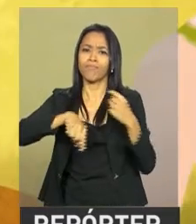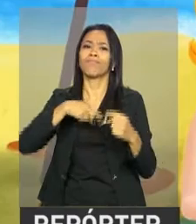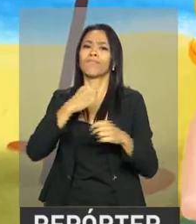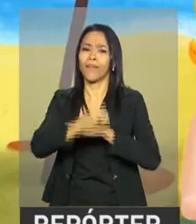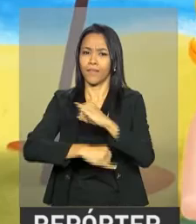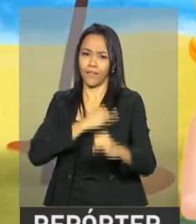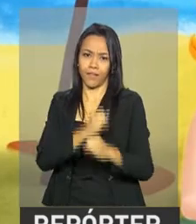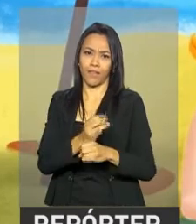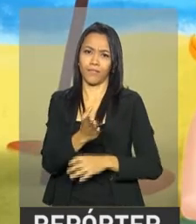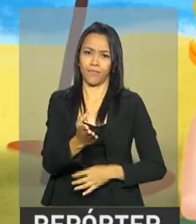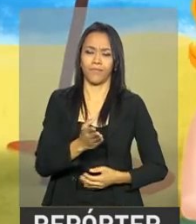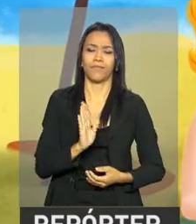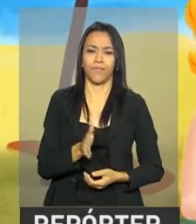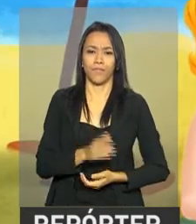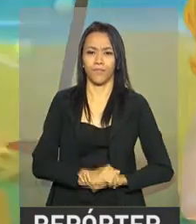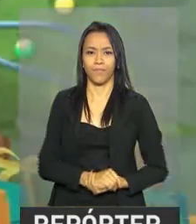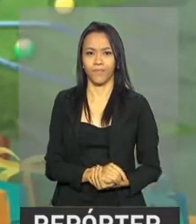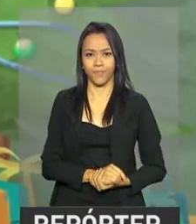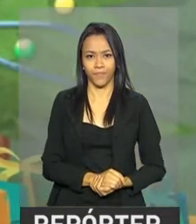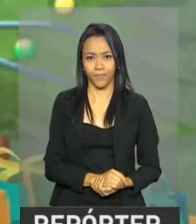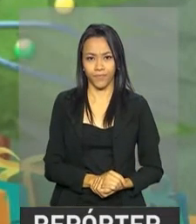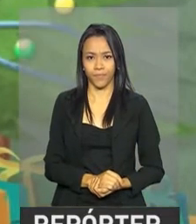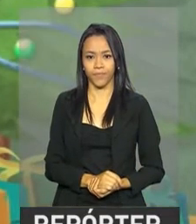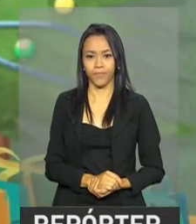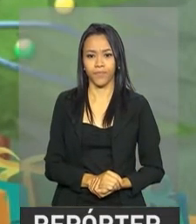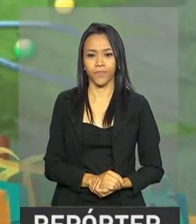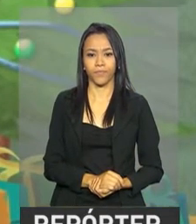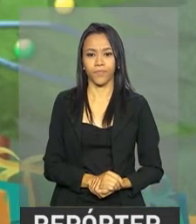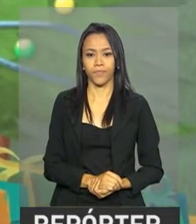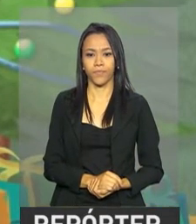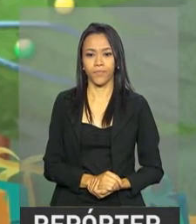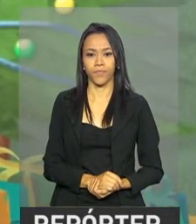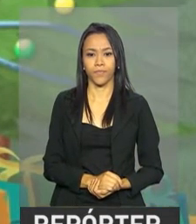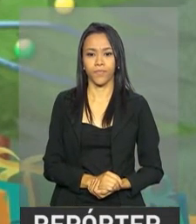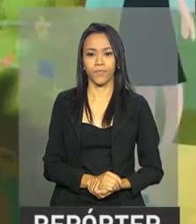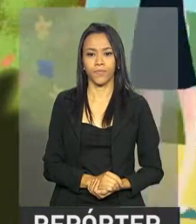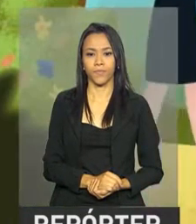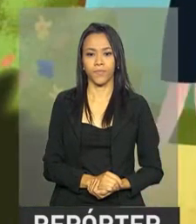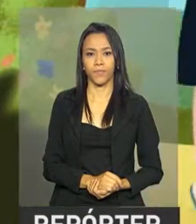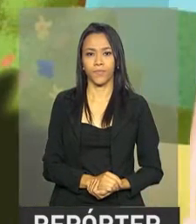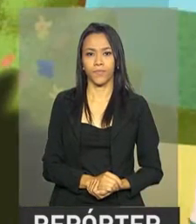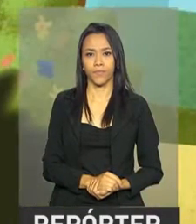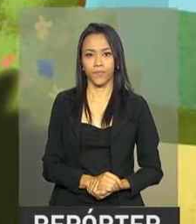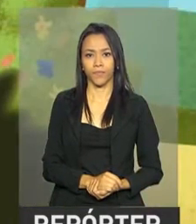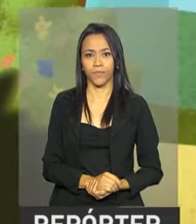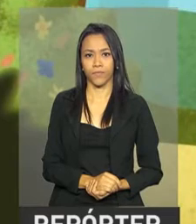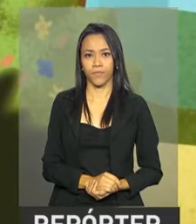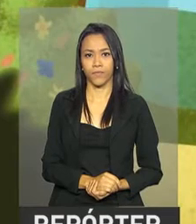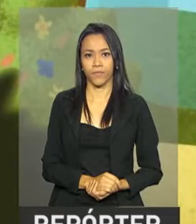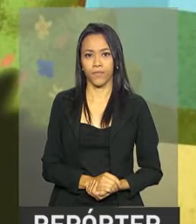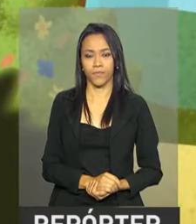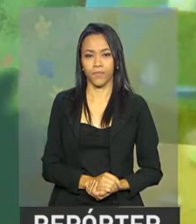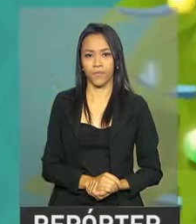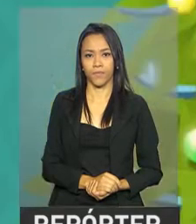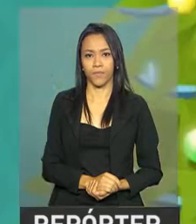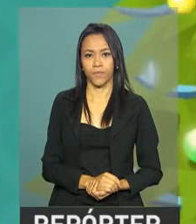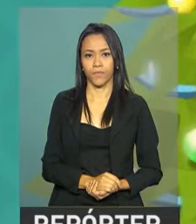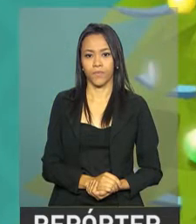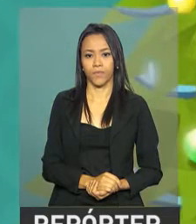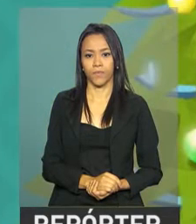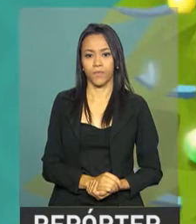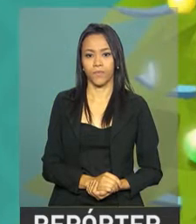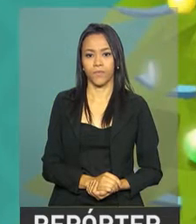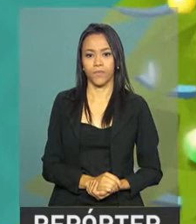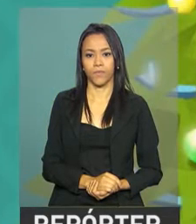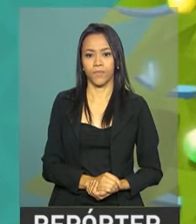você namora lá no Polo Norte, se você não entra pela chaminé, se você não tem renas no quintal, mas